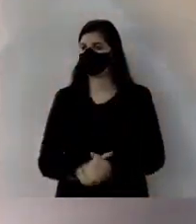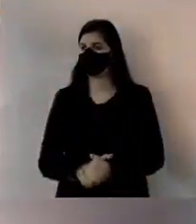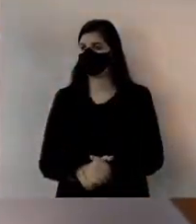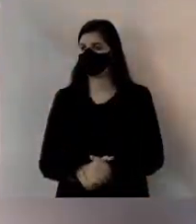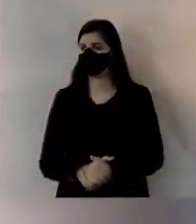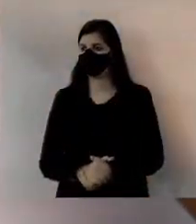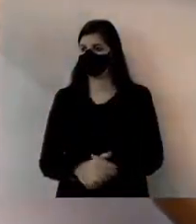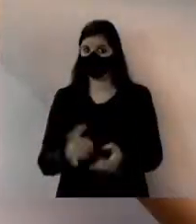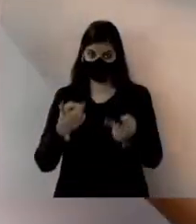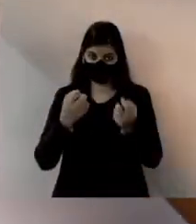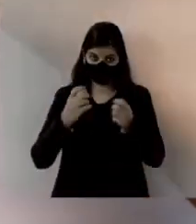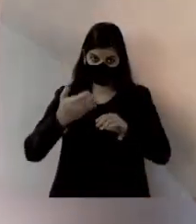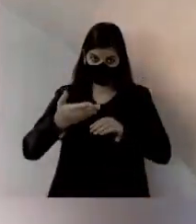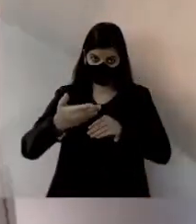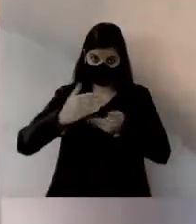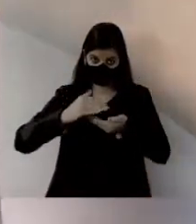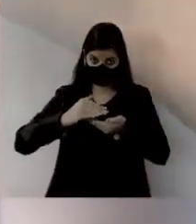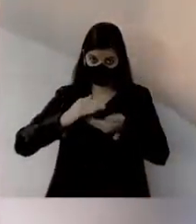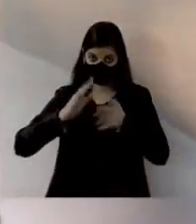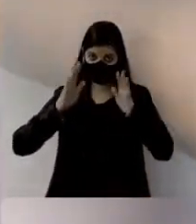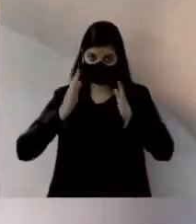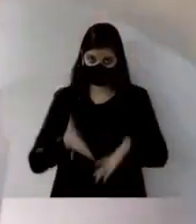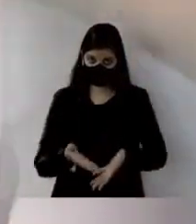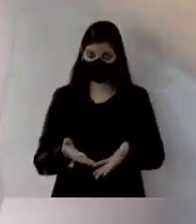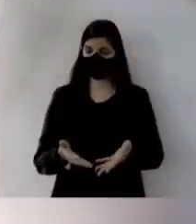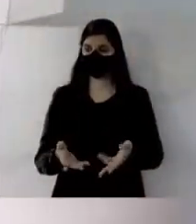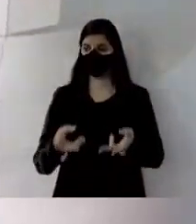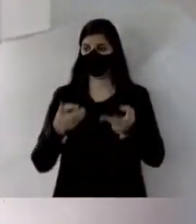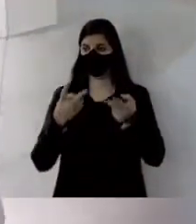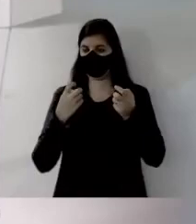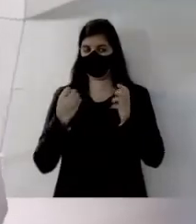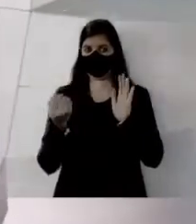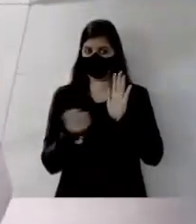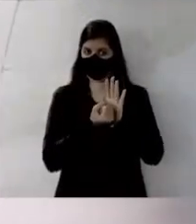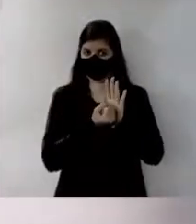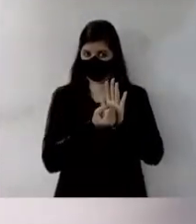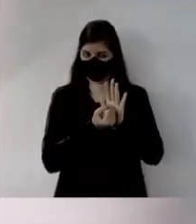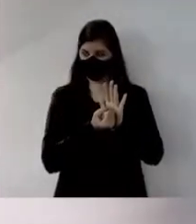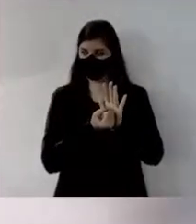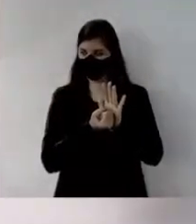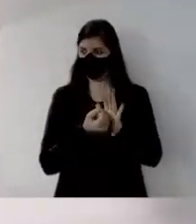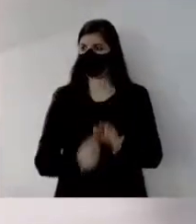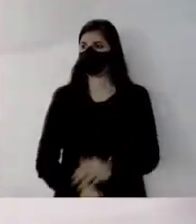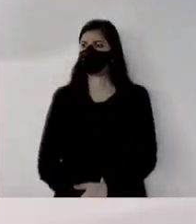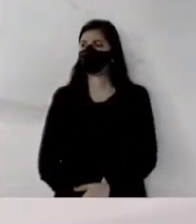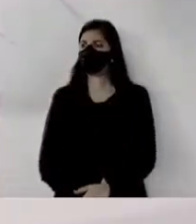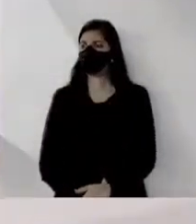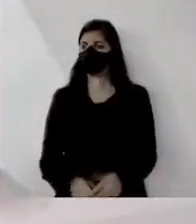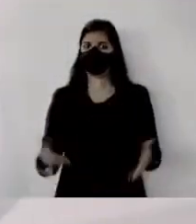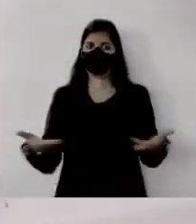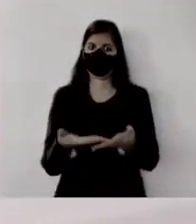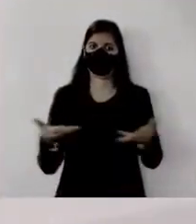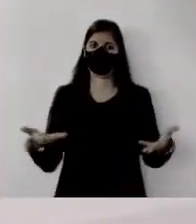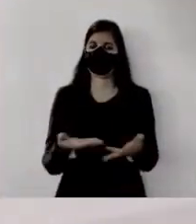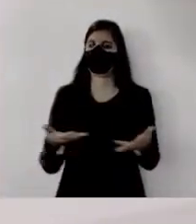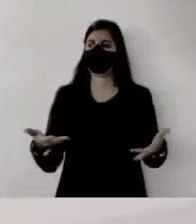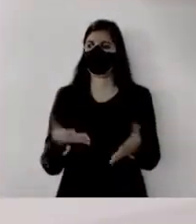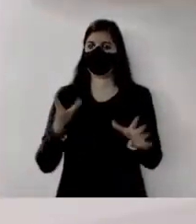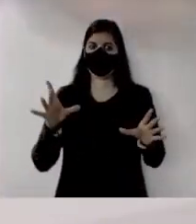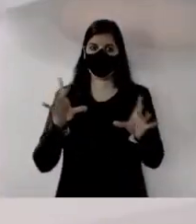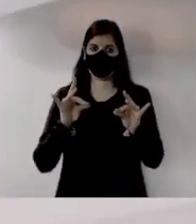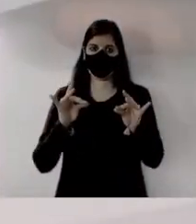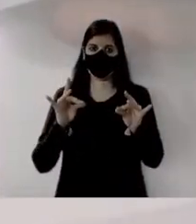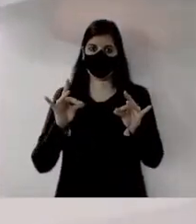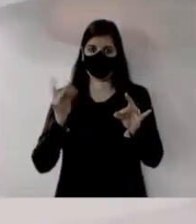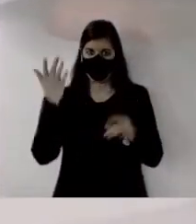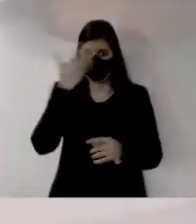né, que foram feitas aqui, ó, nas marcações, certo? E agora a gente vai colar e eu